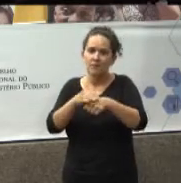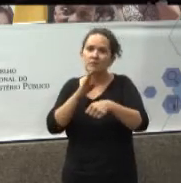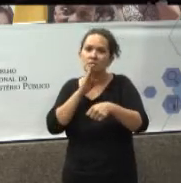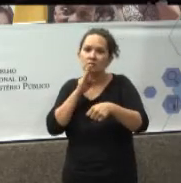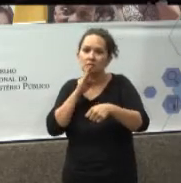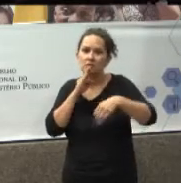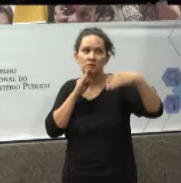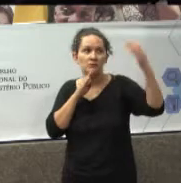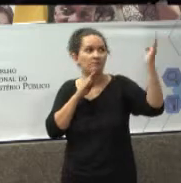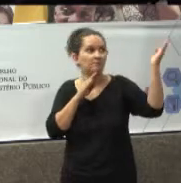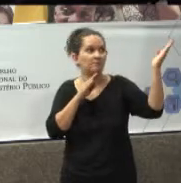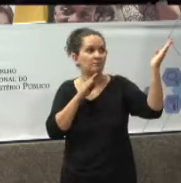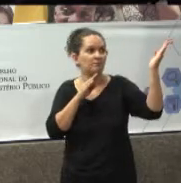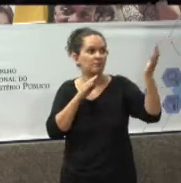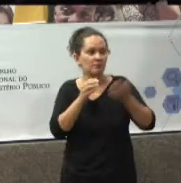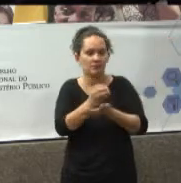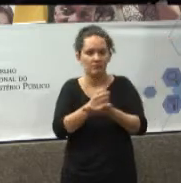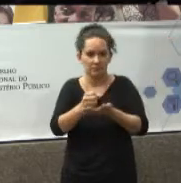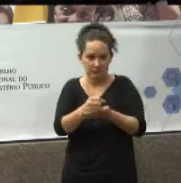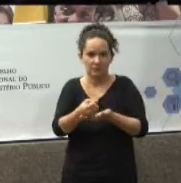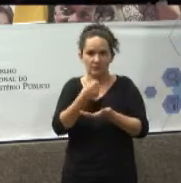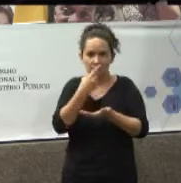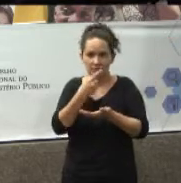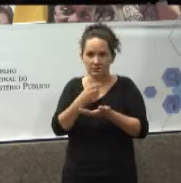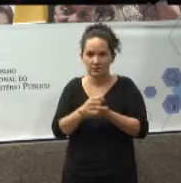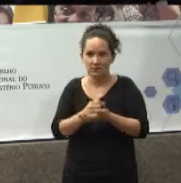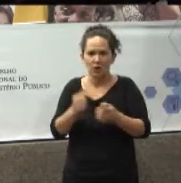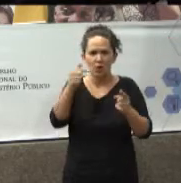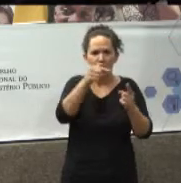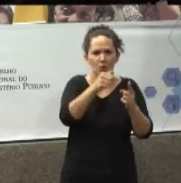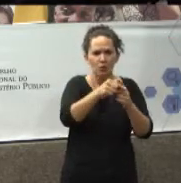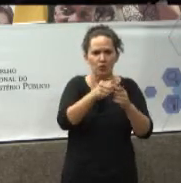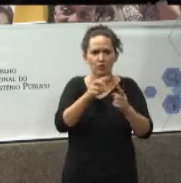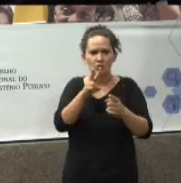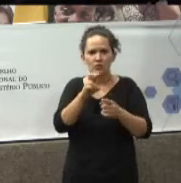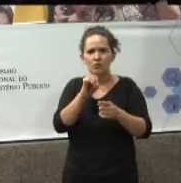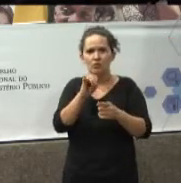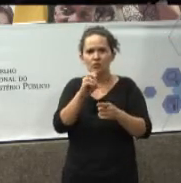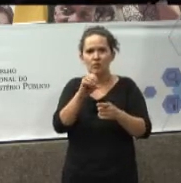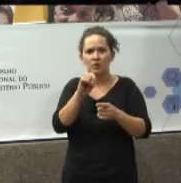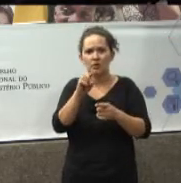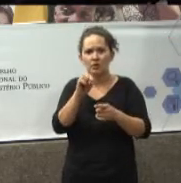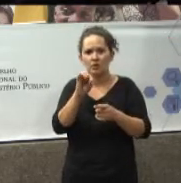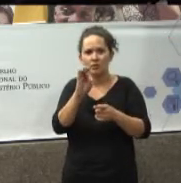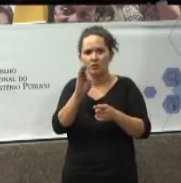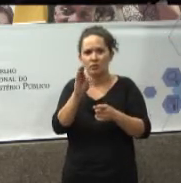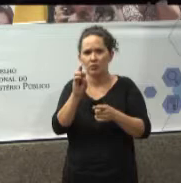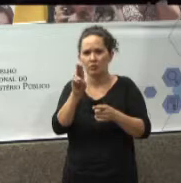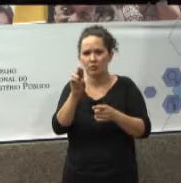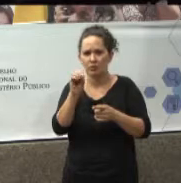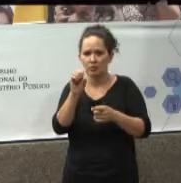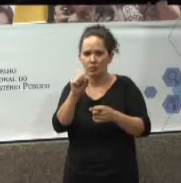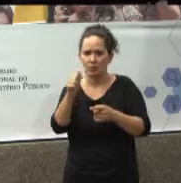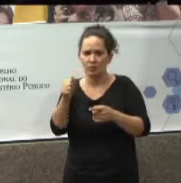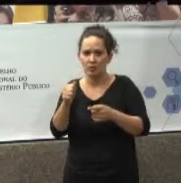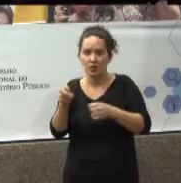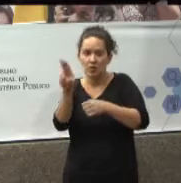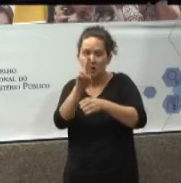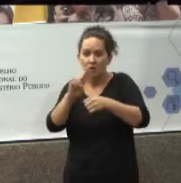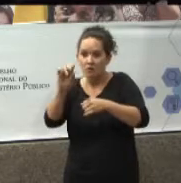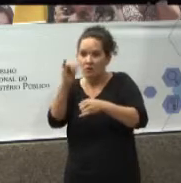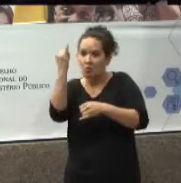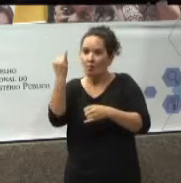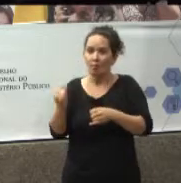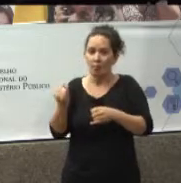é um medicamento último a victória que o medicamento para diabetes usado para emagrecimento e vocês me